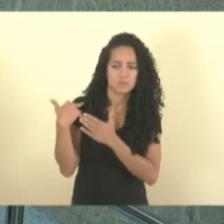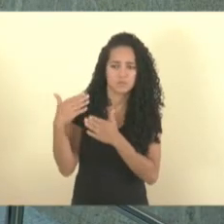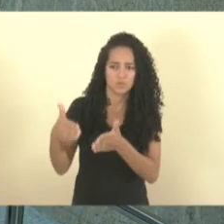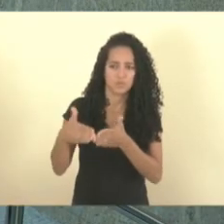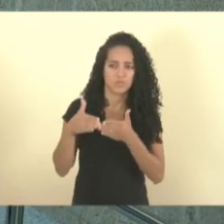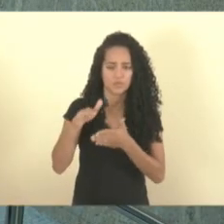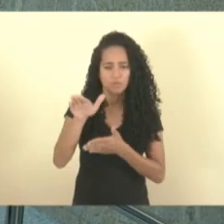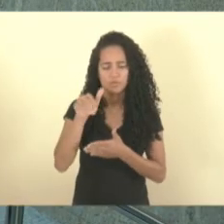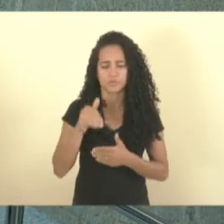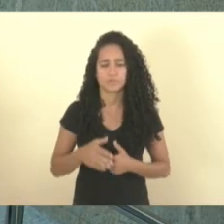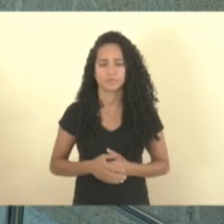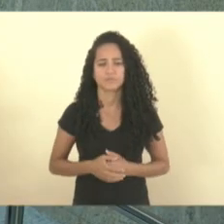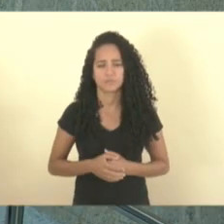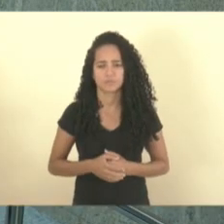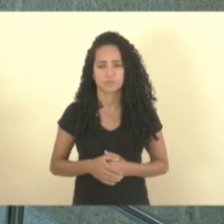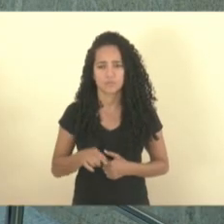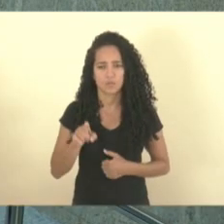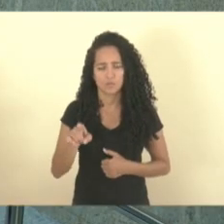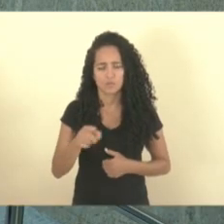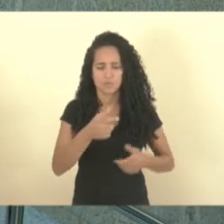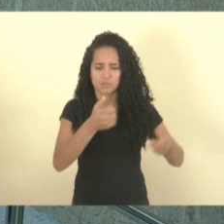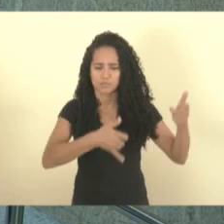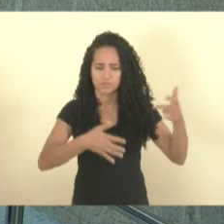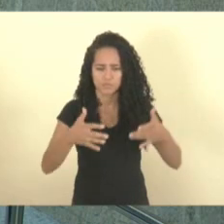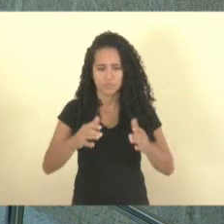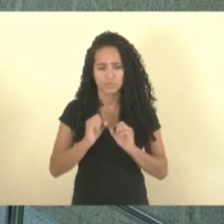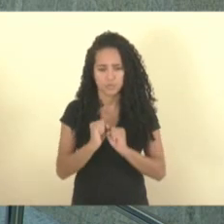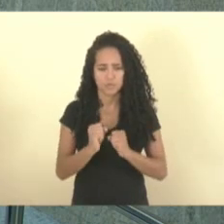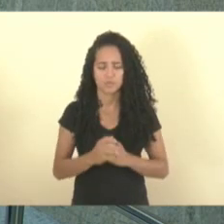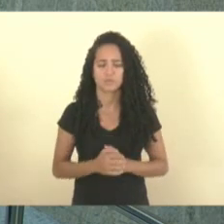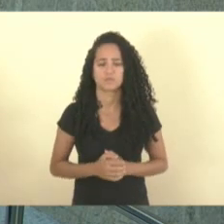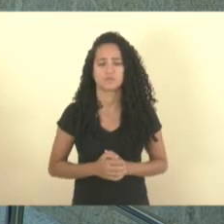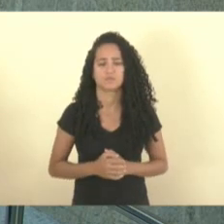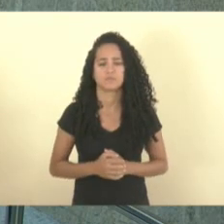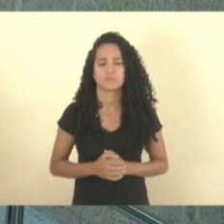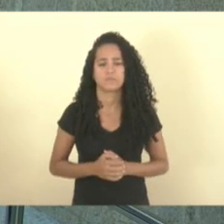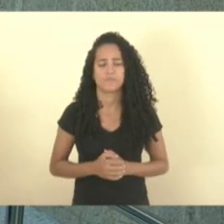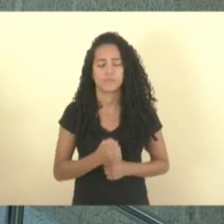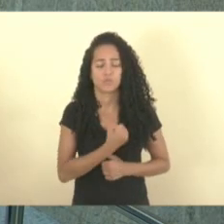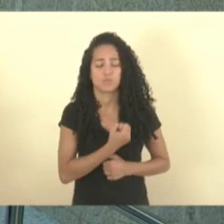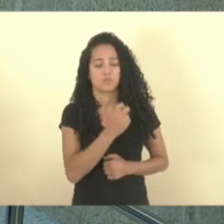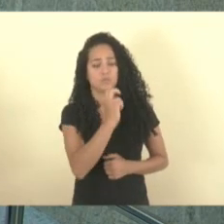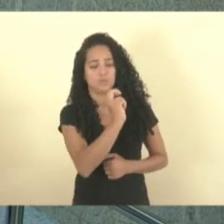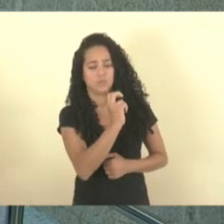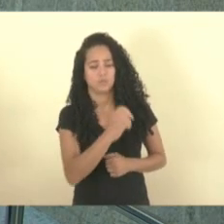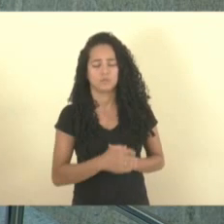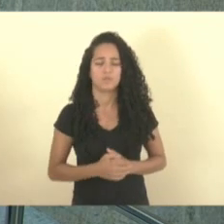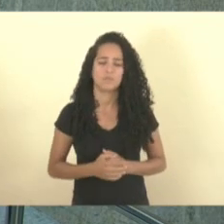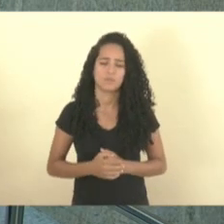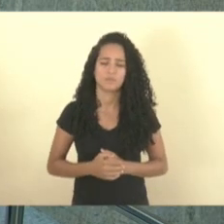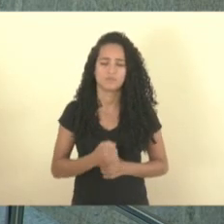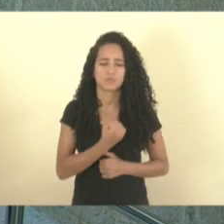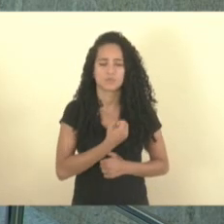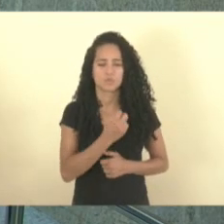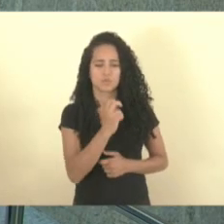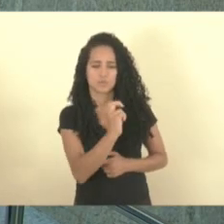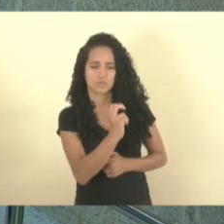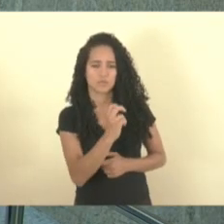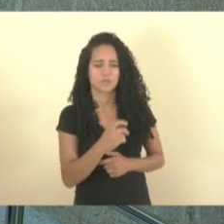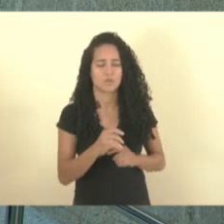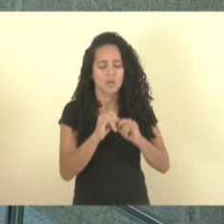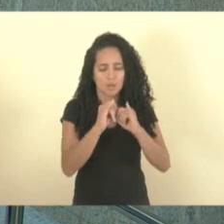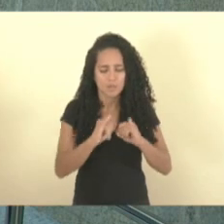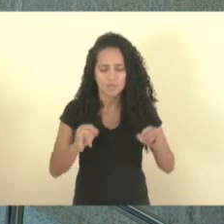Anjos. Vossa Excelência, presidir as comissões aí. Item 5, deputado. Presidente, o item 5 é a